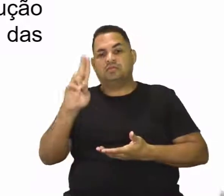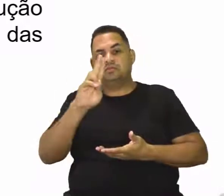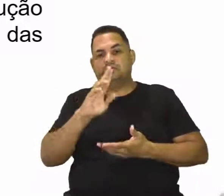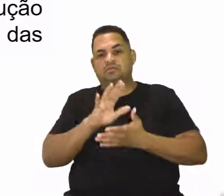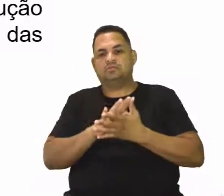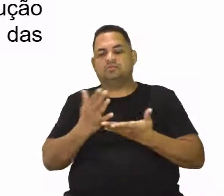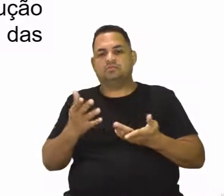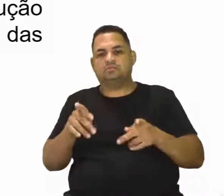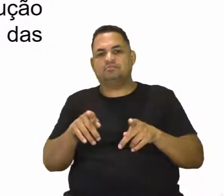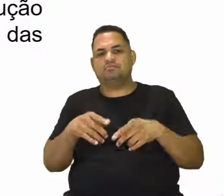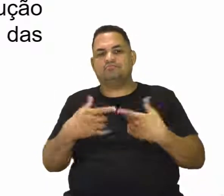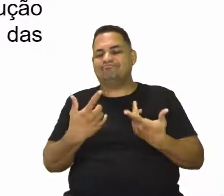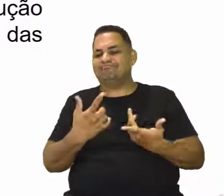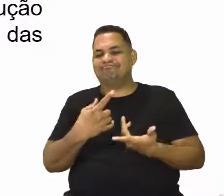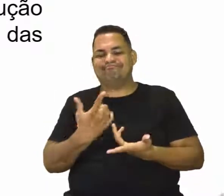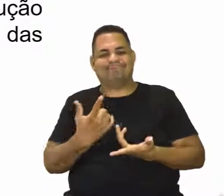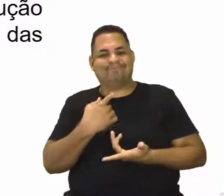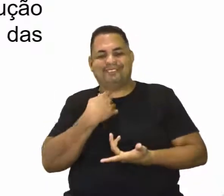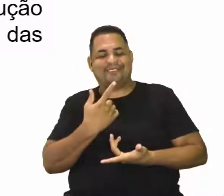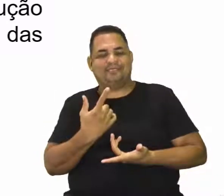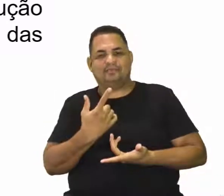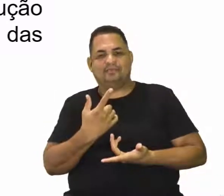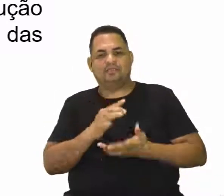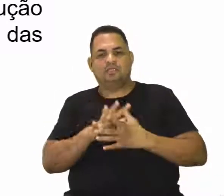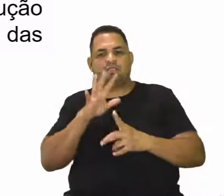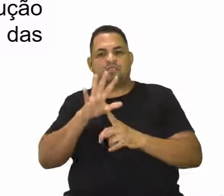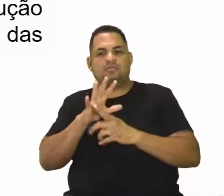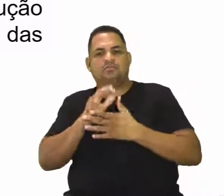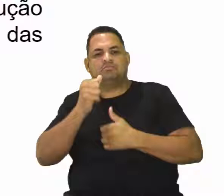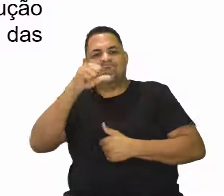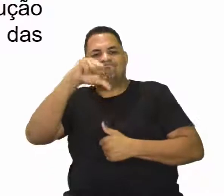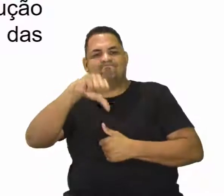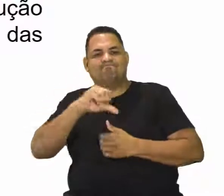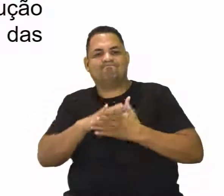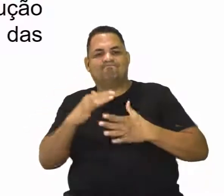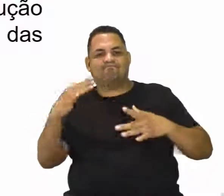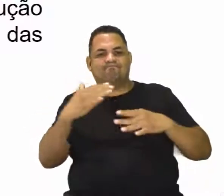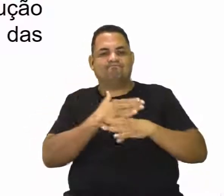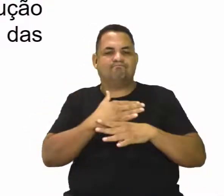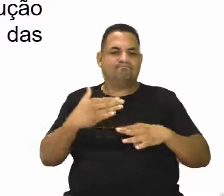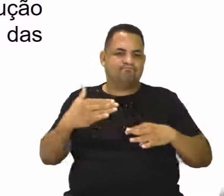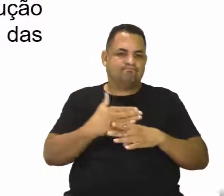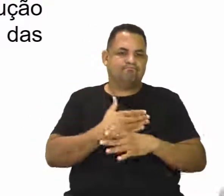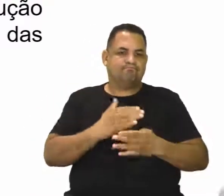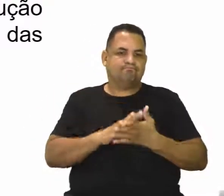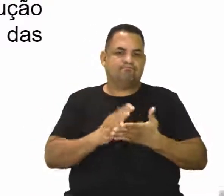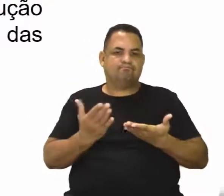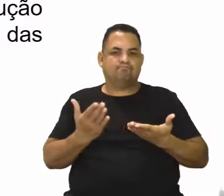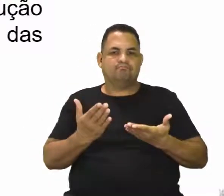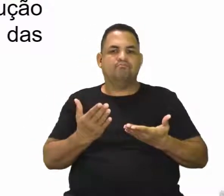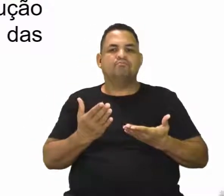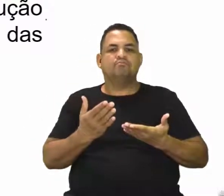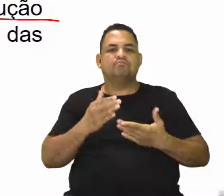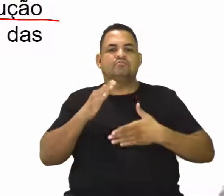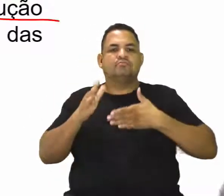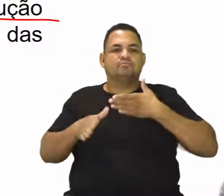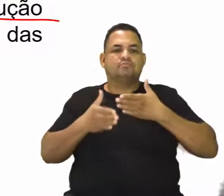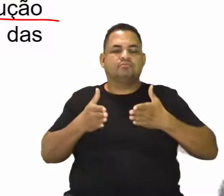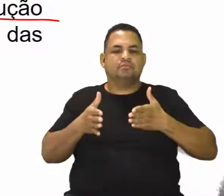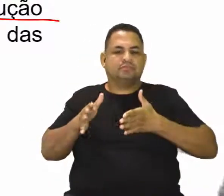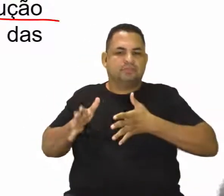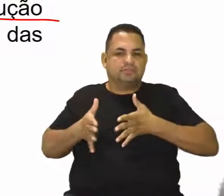via consumismo. Não tem como. Os impactos negativos da urbanização concentrada e